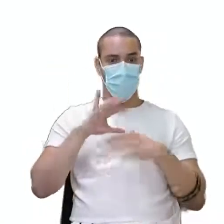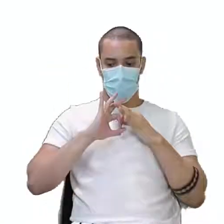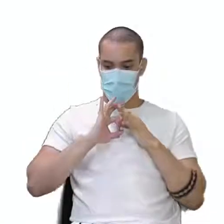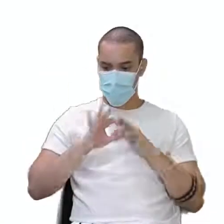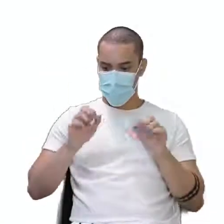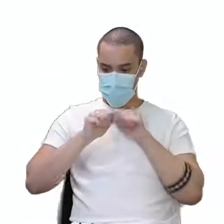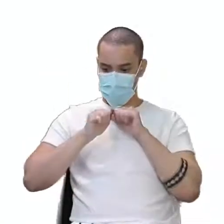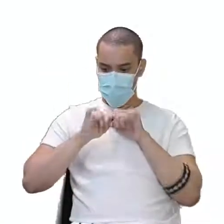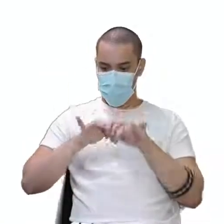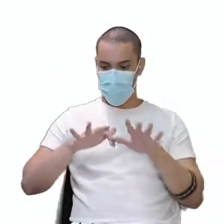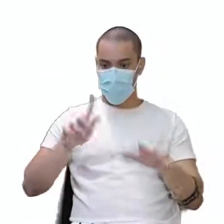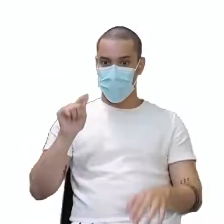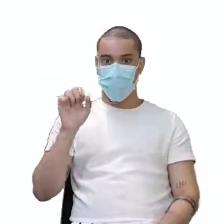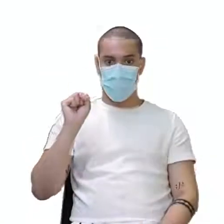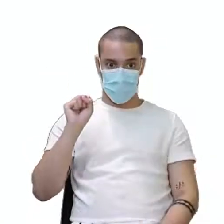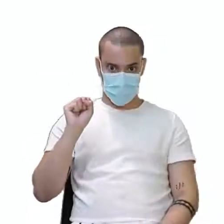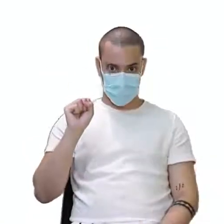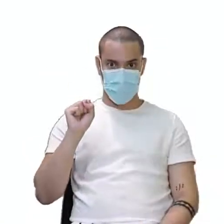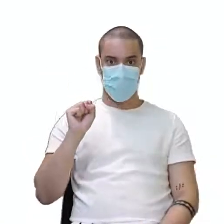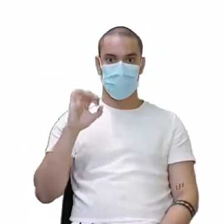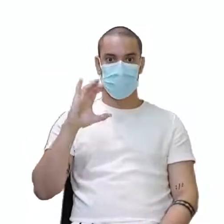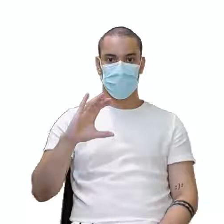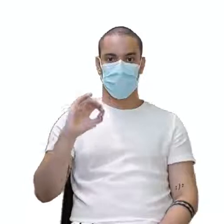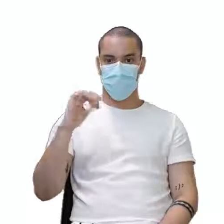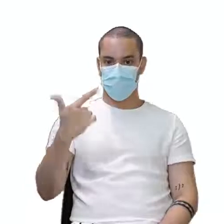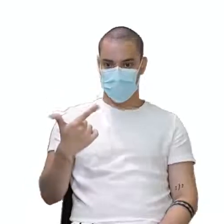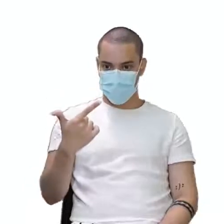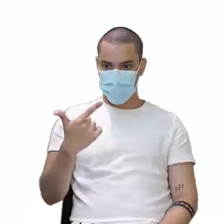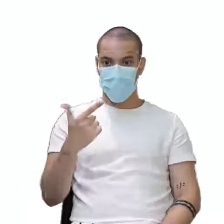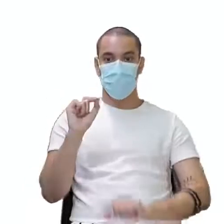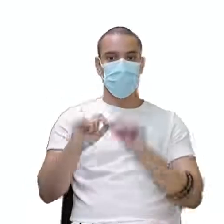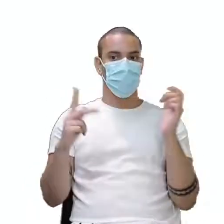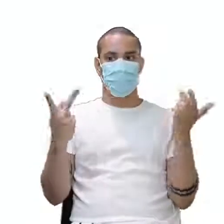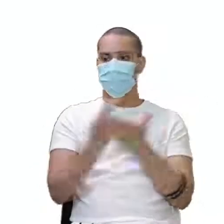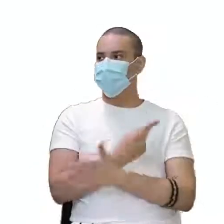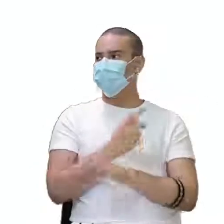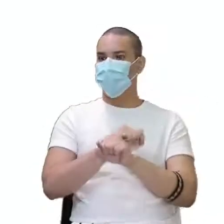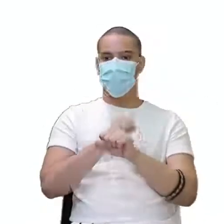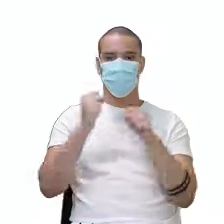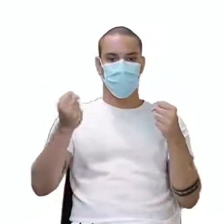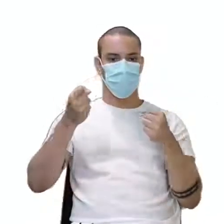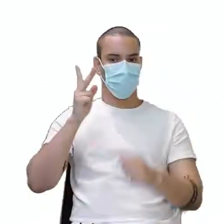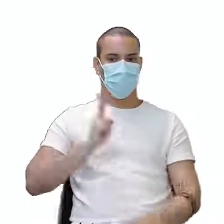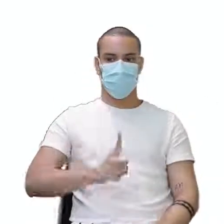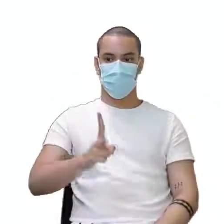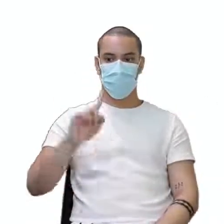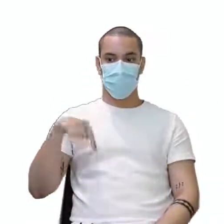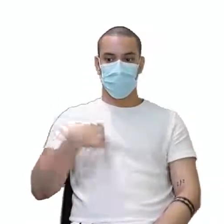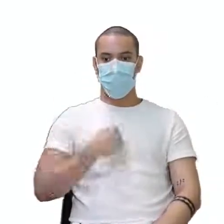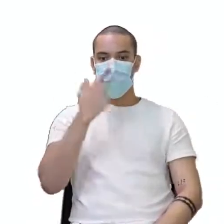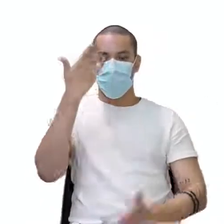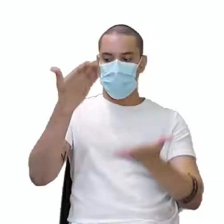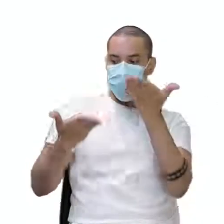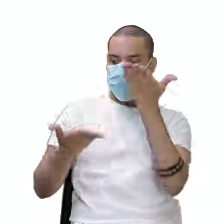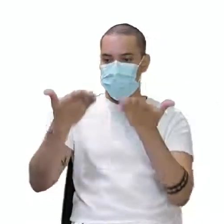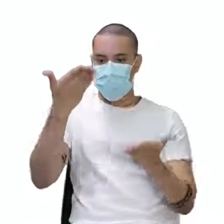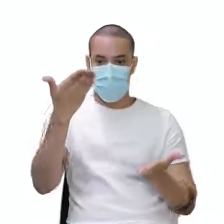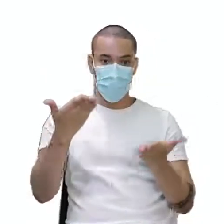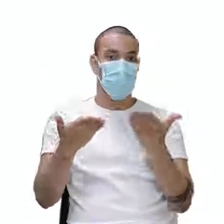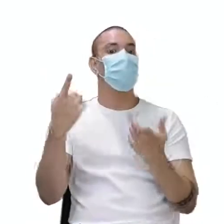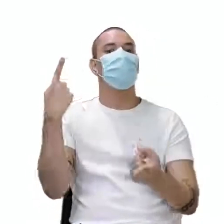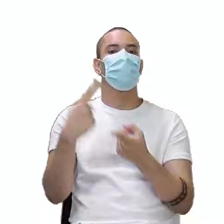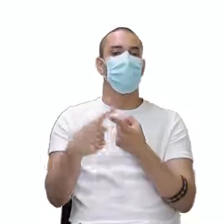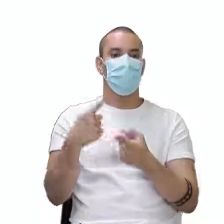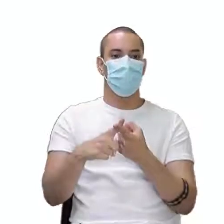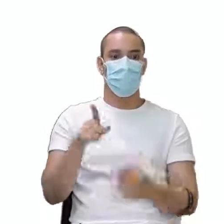liberado tanto gases CO2 que não está sendo suficiente. A gente está desequilibrando tudo. Por quê? Olha